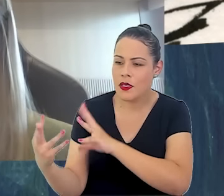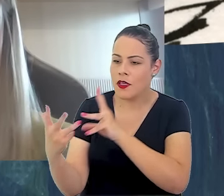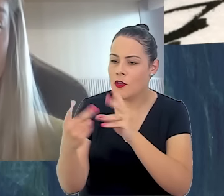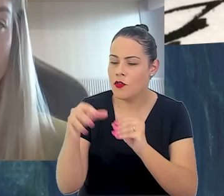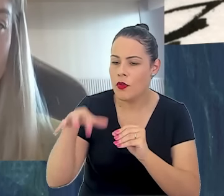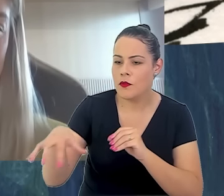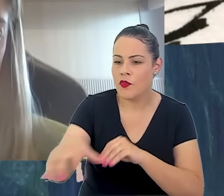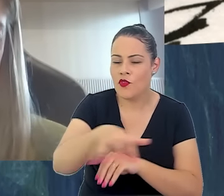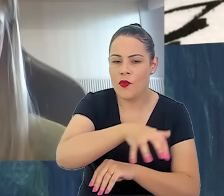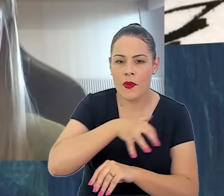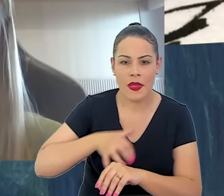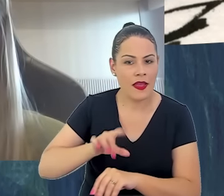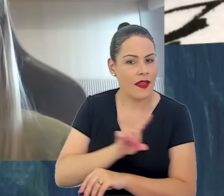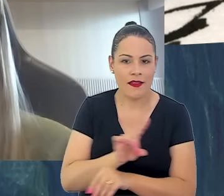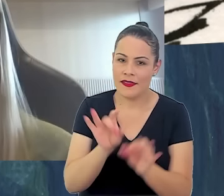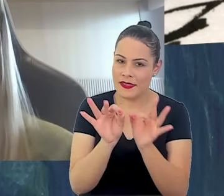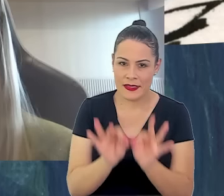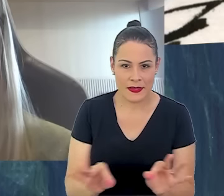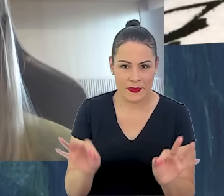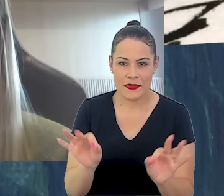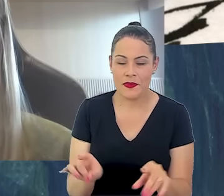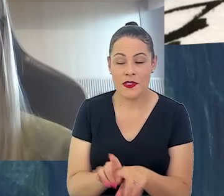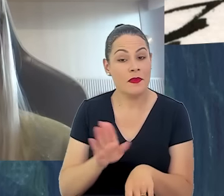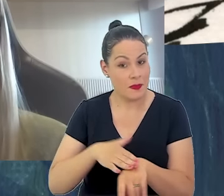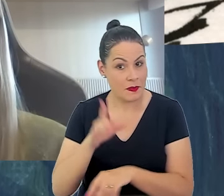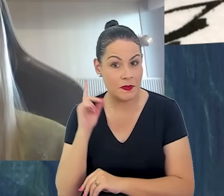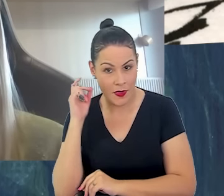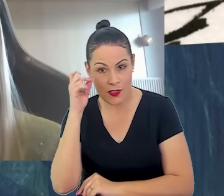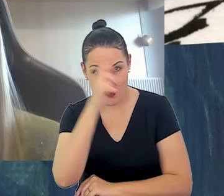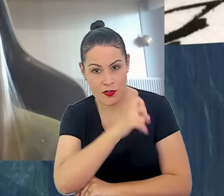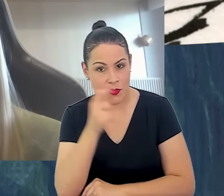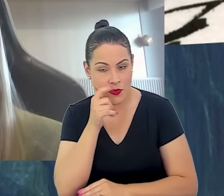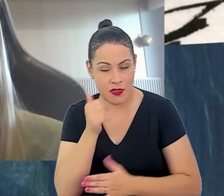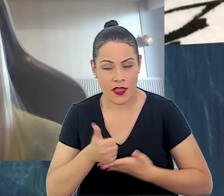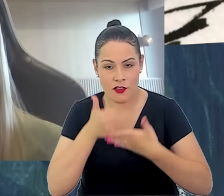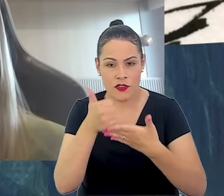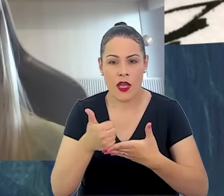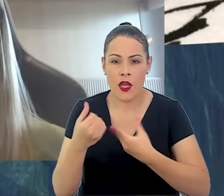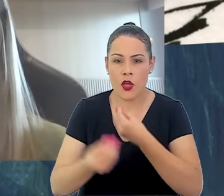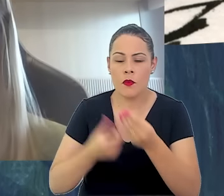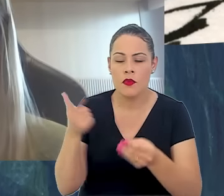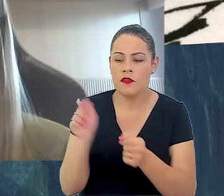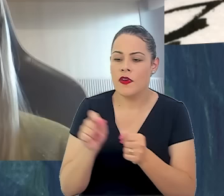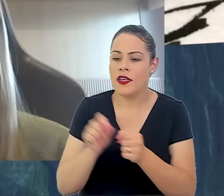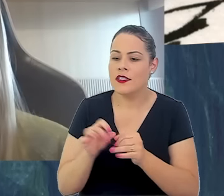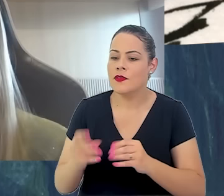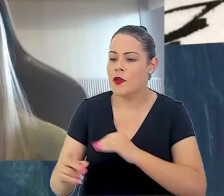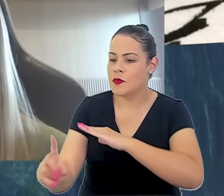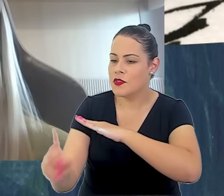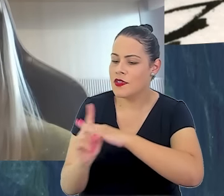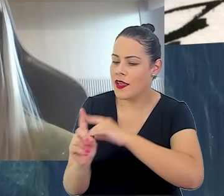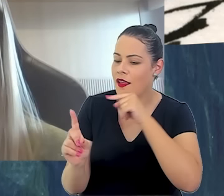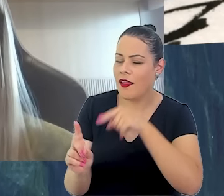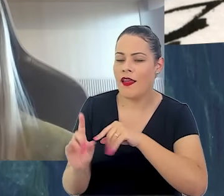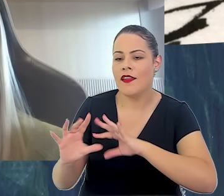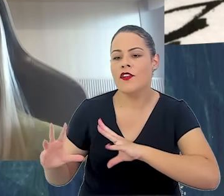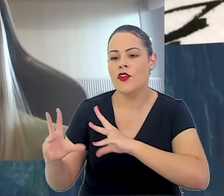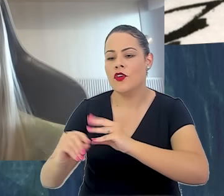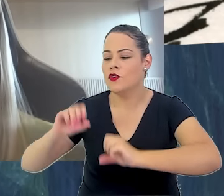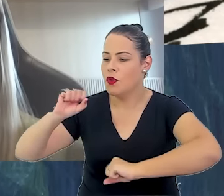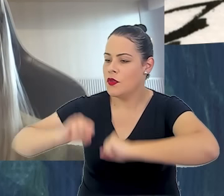os casos não óbvios e mais difíceis, e como a gente segura na mão desse cliente, né,